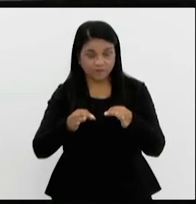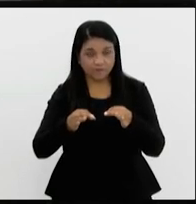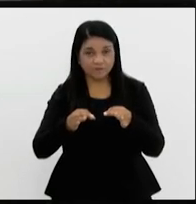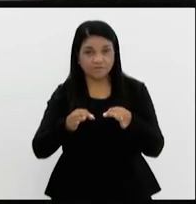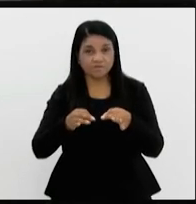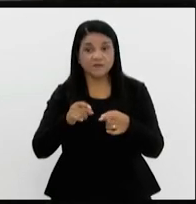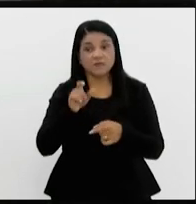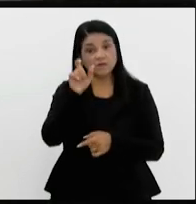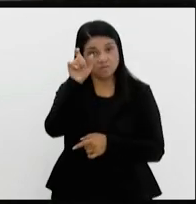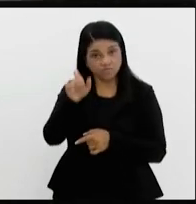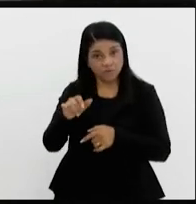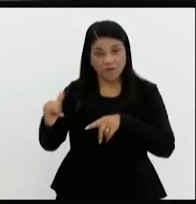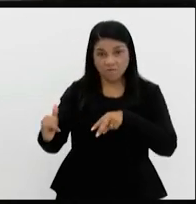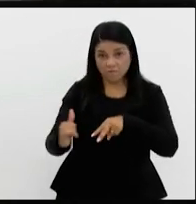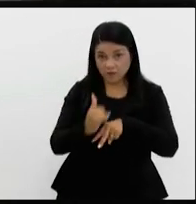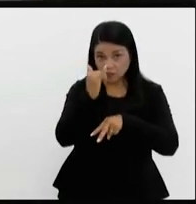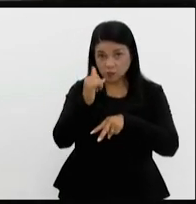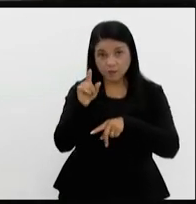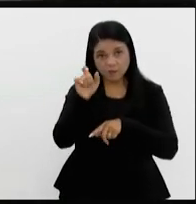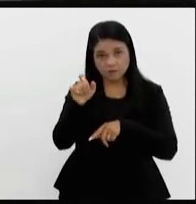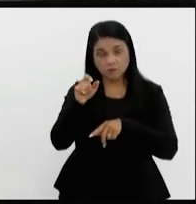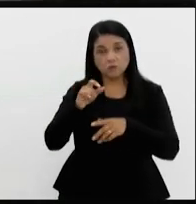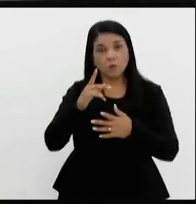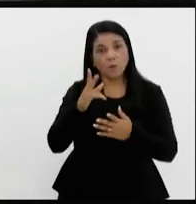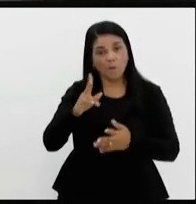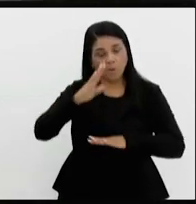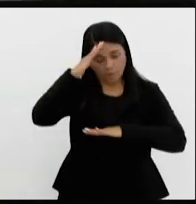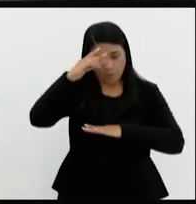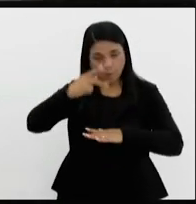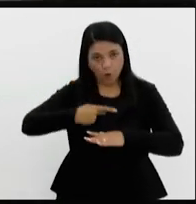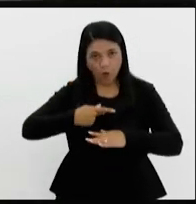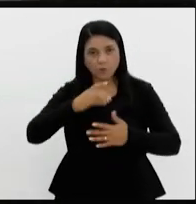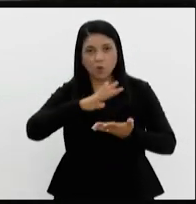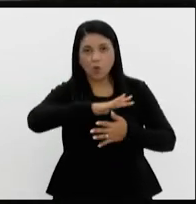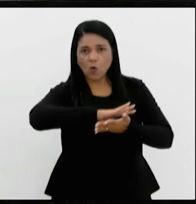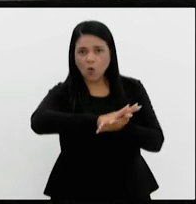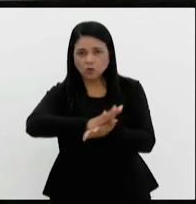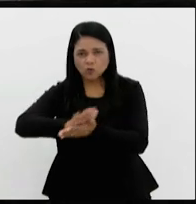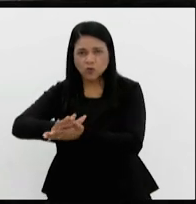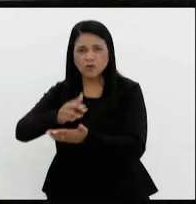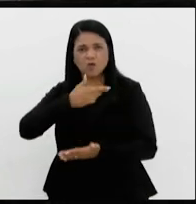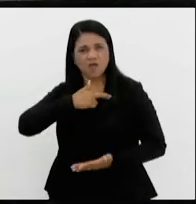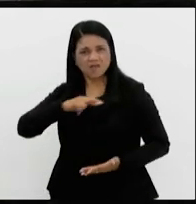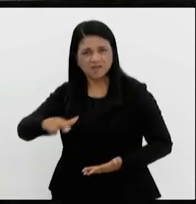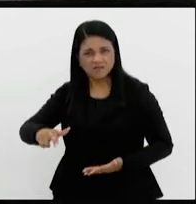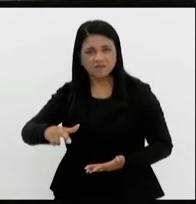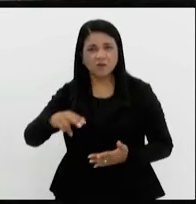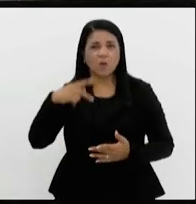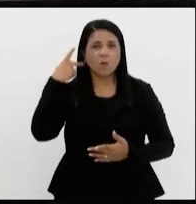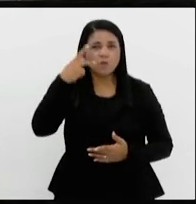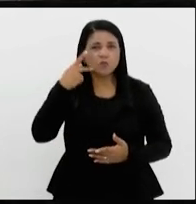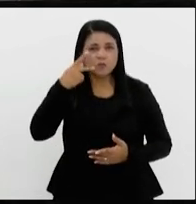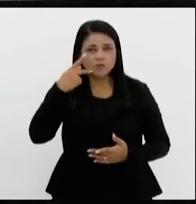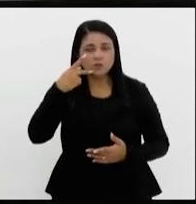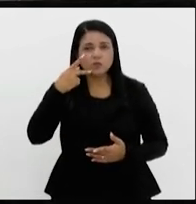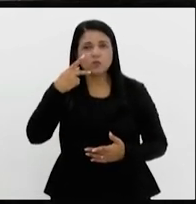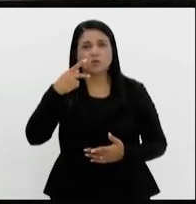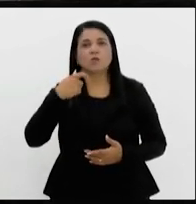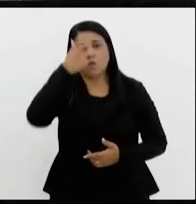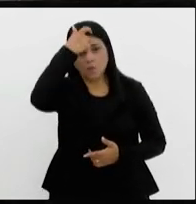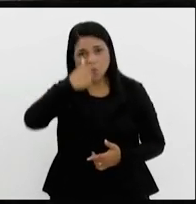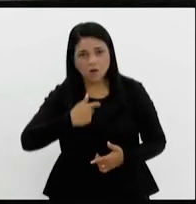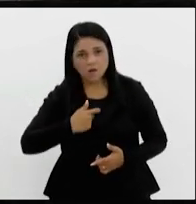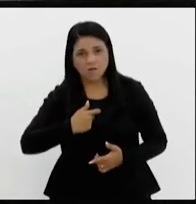sejais vítimas de vossos preconceitos de classe, religiosos, políticos ou morais.